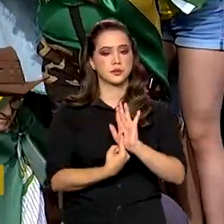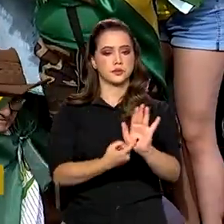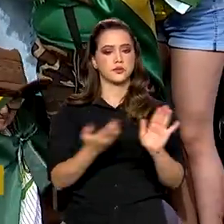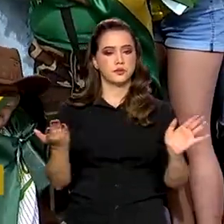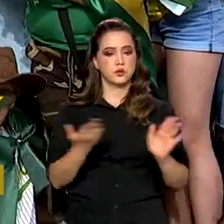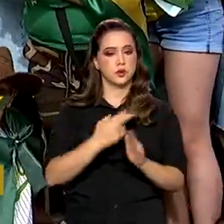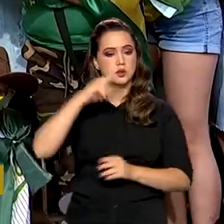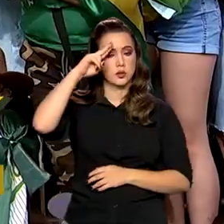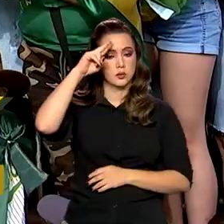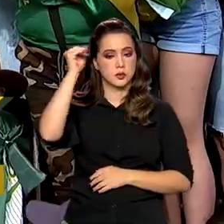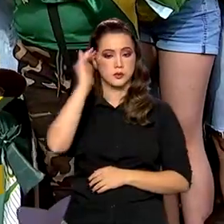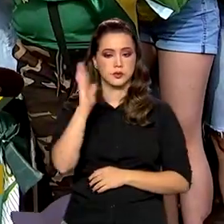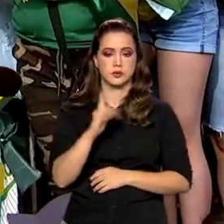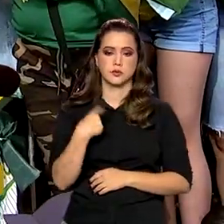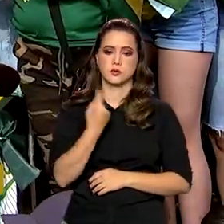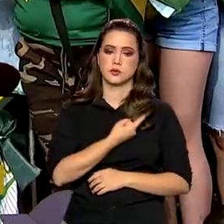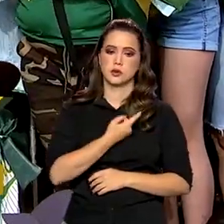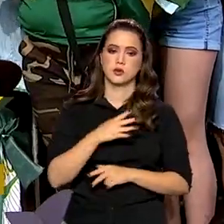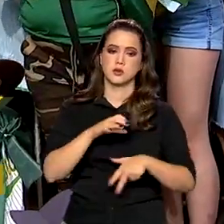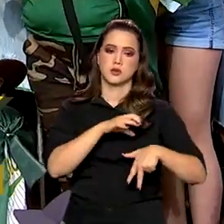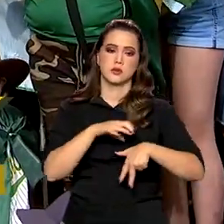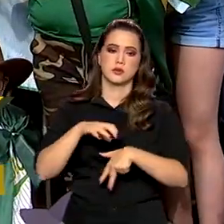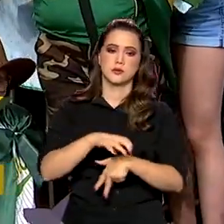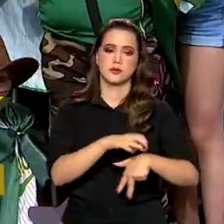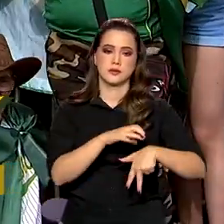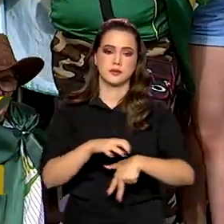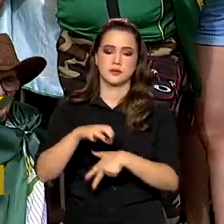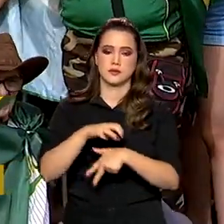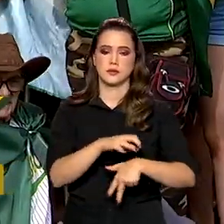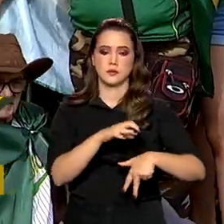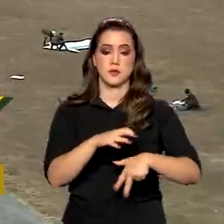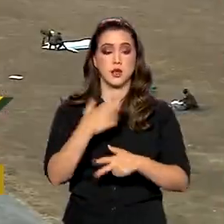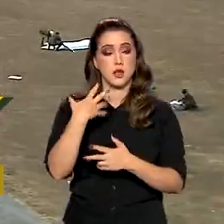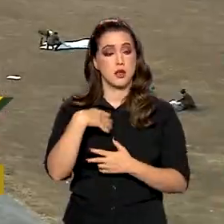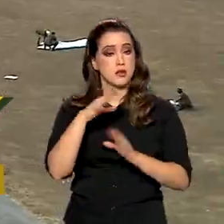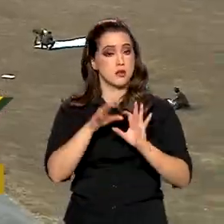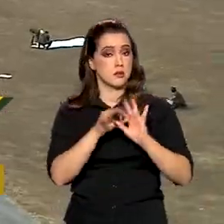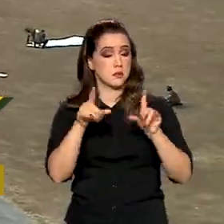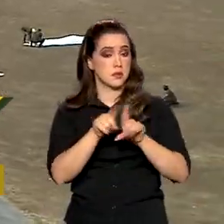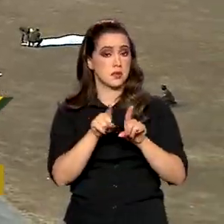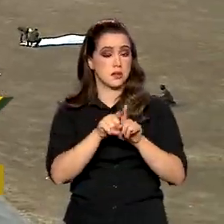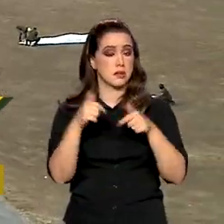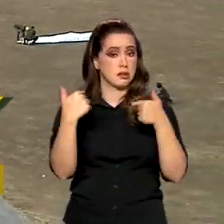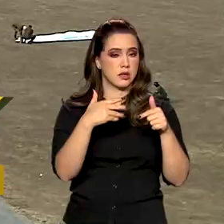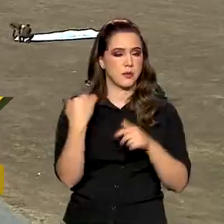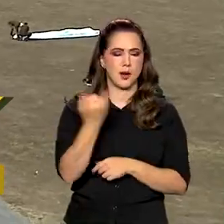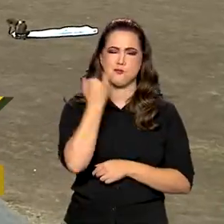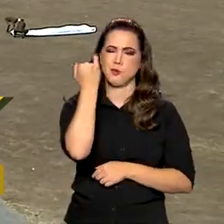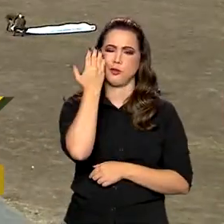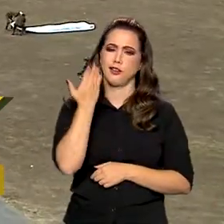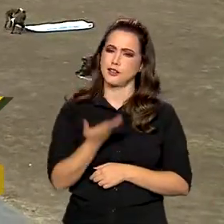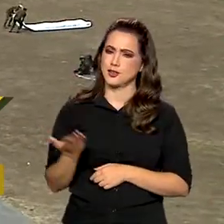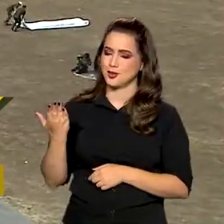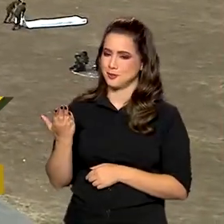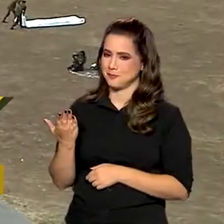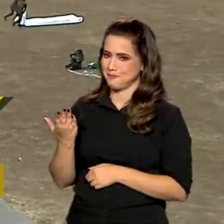ano, né, o nosso salto livre operacional, né, uma atividade também bastante empolgante,